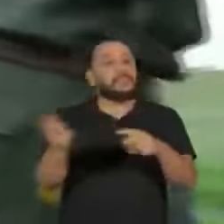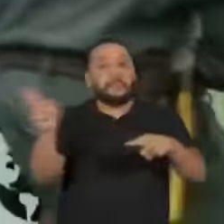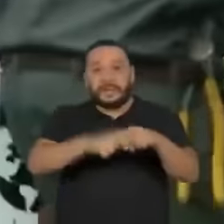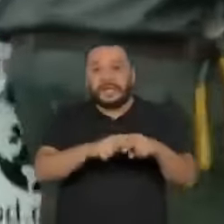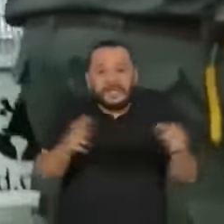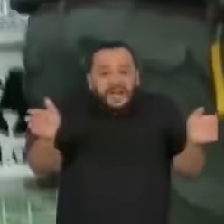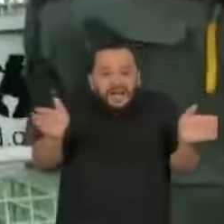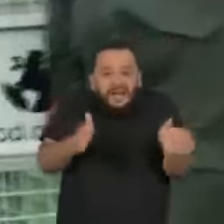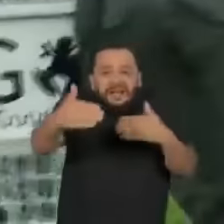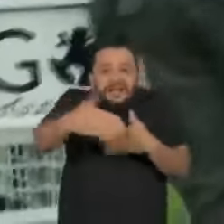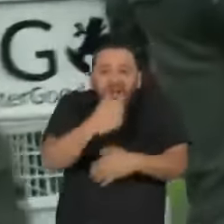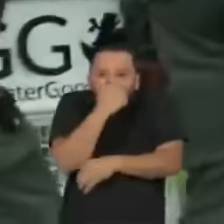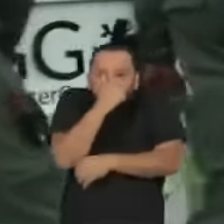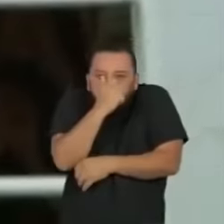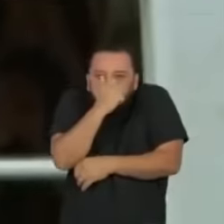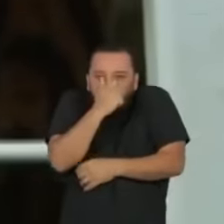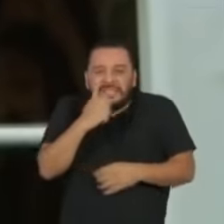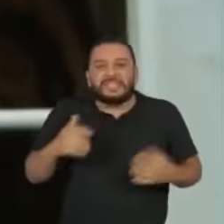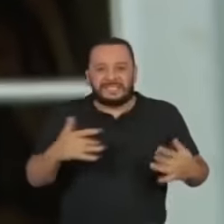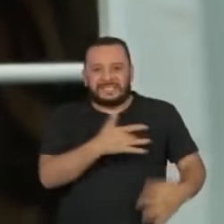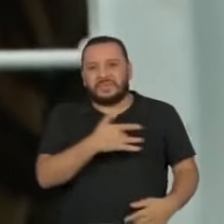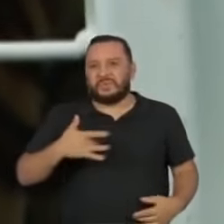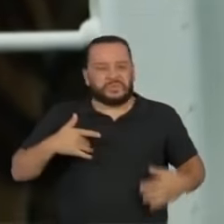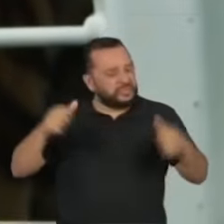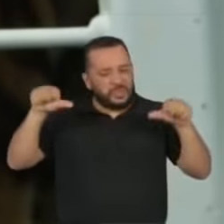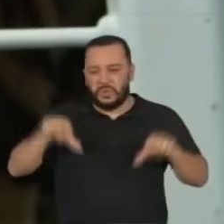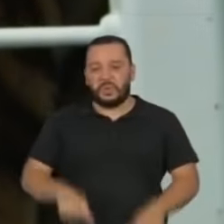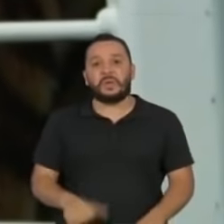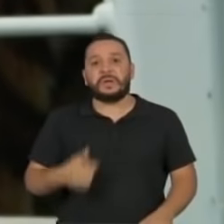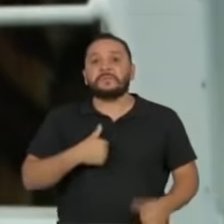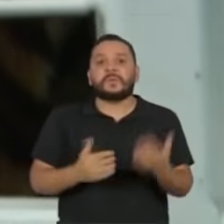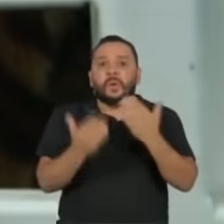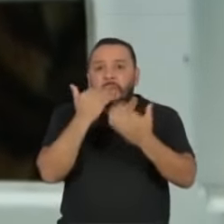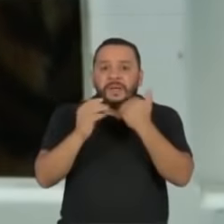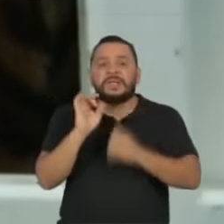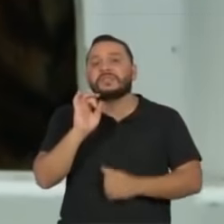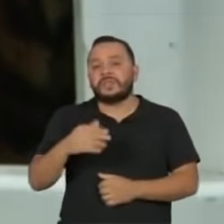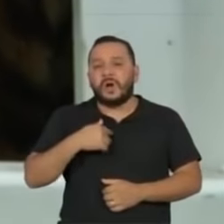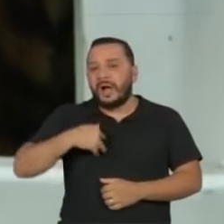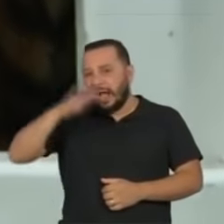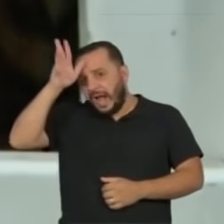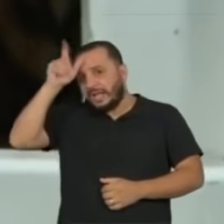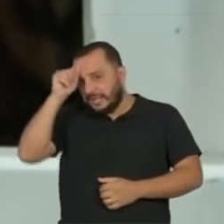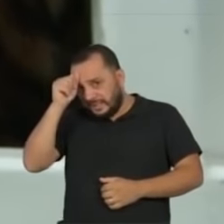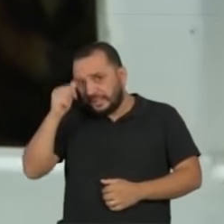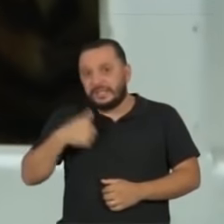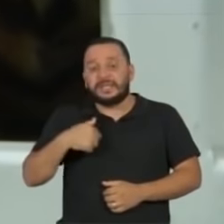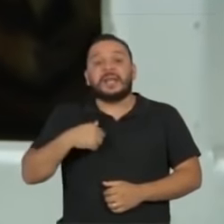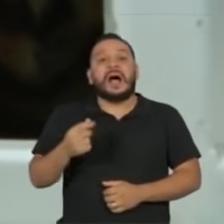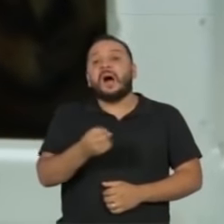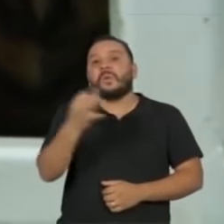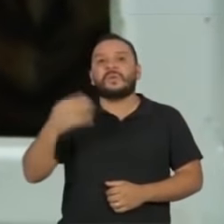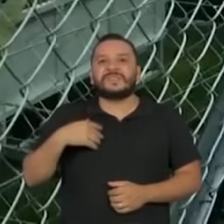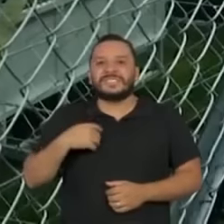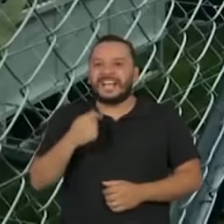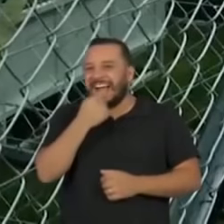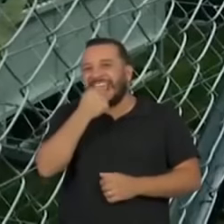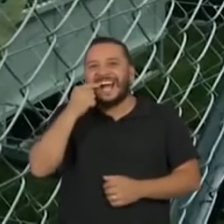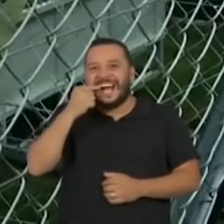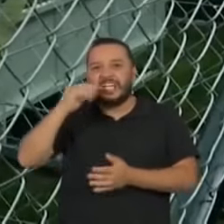em péssimas condições de saúde, alimentados apenas com galinhas e alguns com as garras e dentes